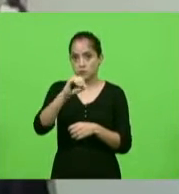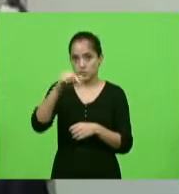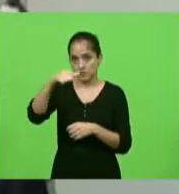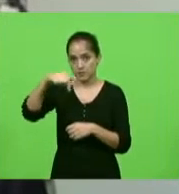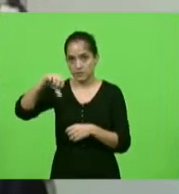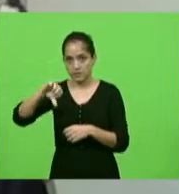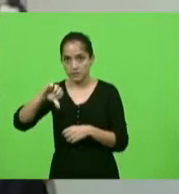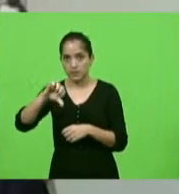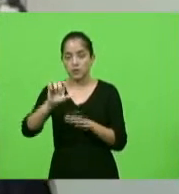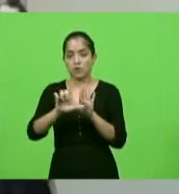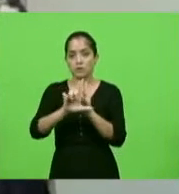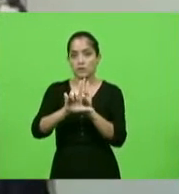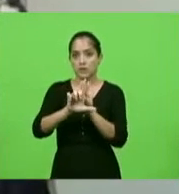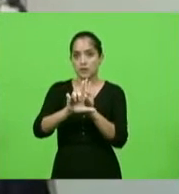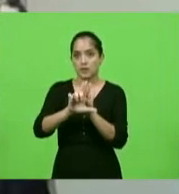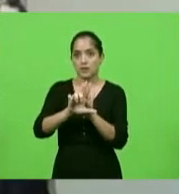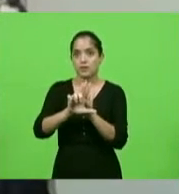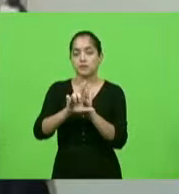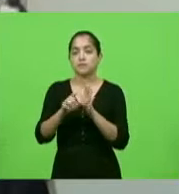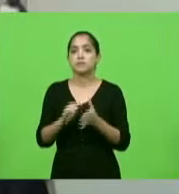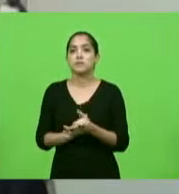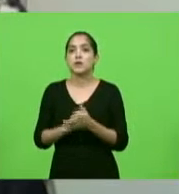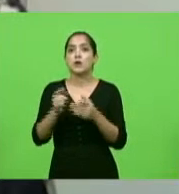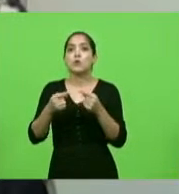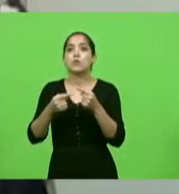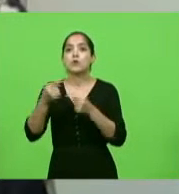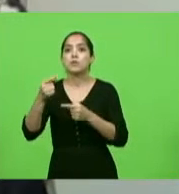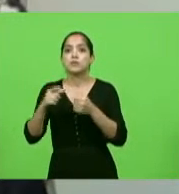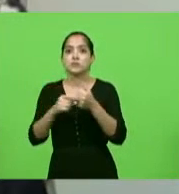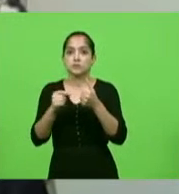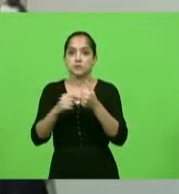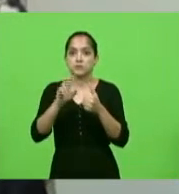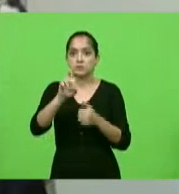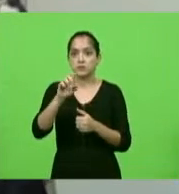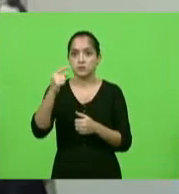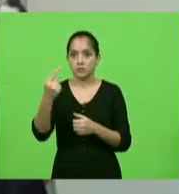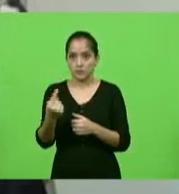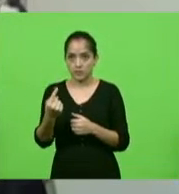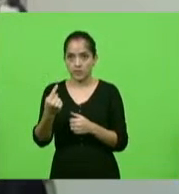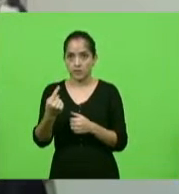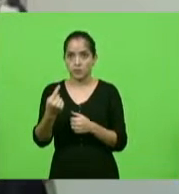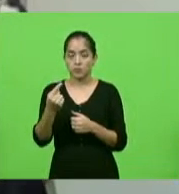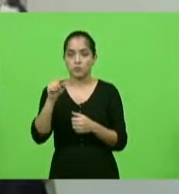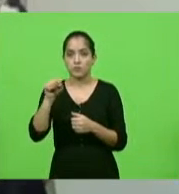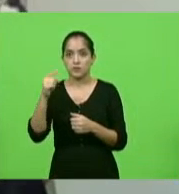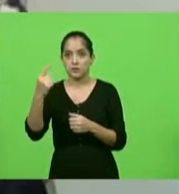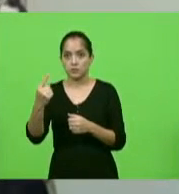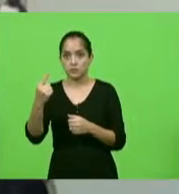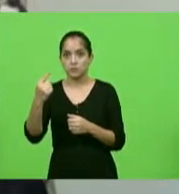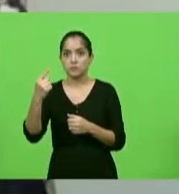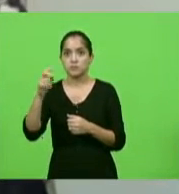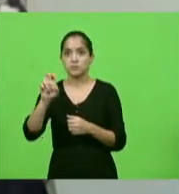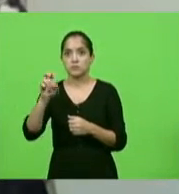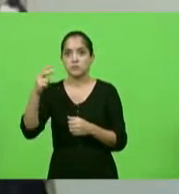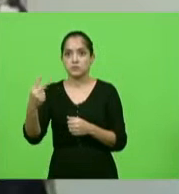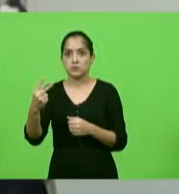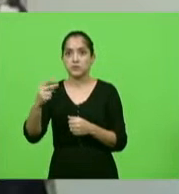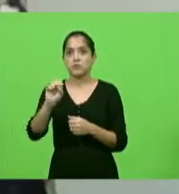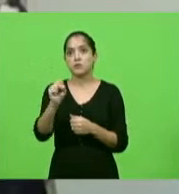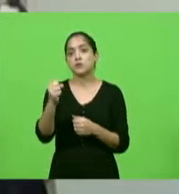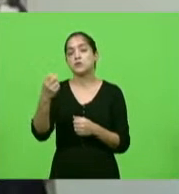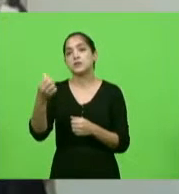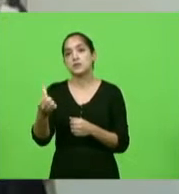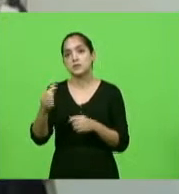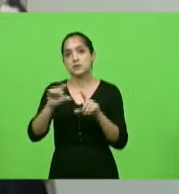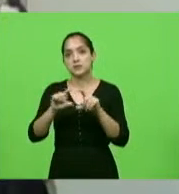de 1950, porque são incompatíveis com os artigos 51, item 1, 52, item 1, e 86,